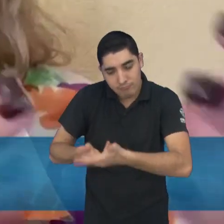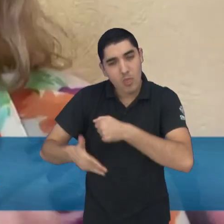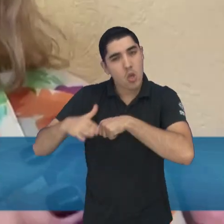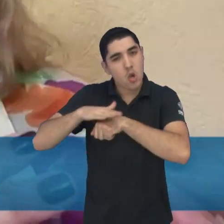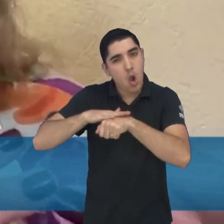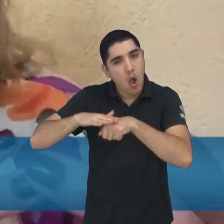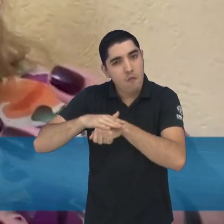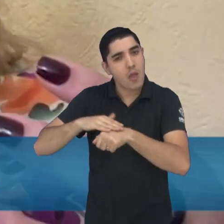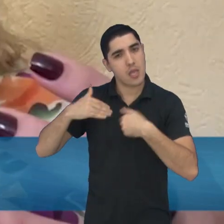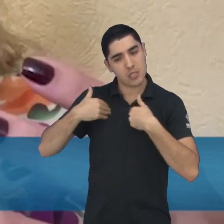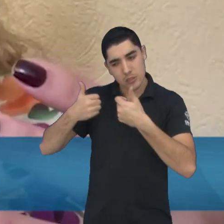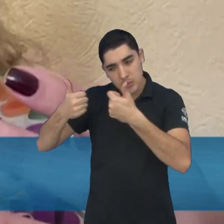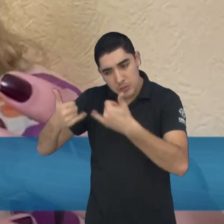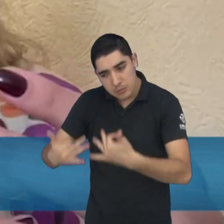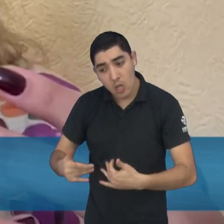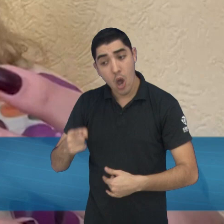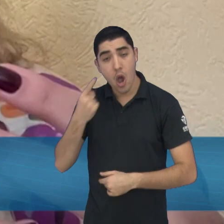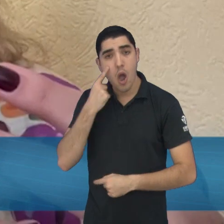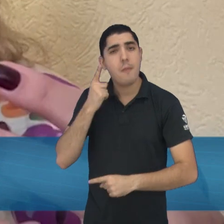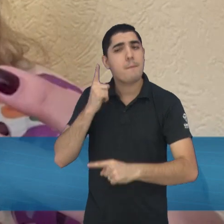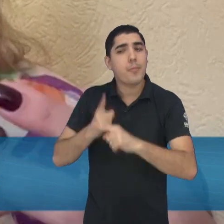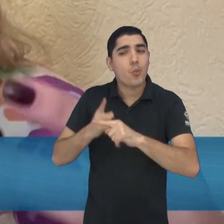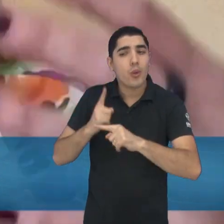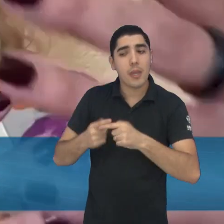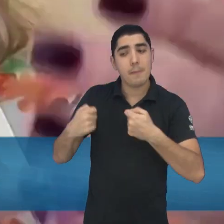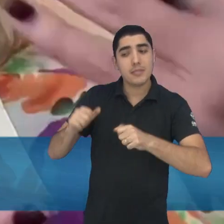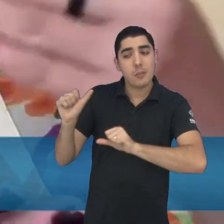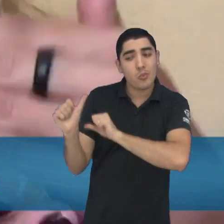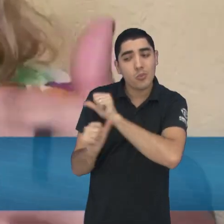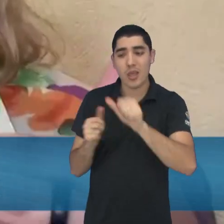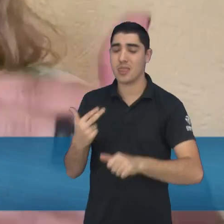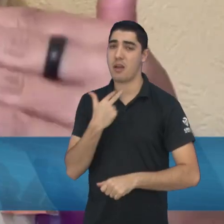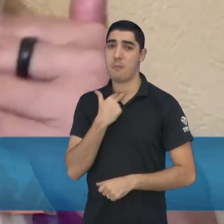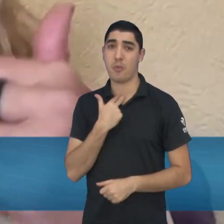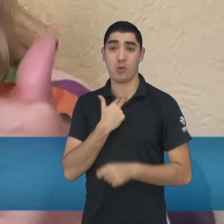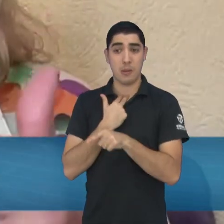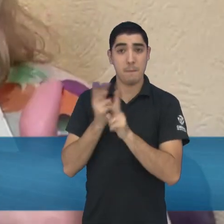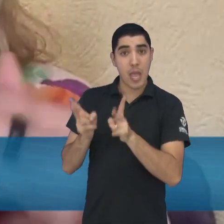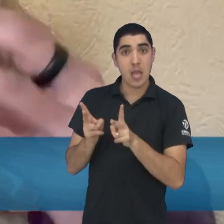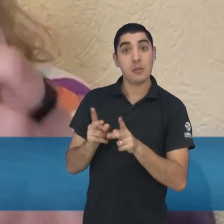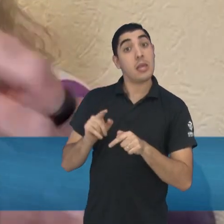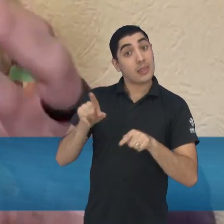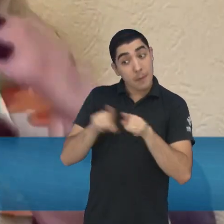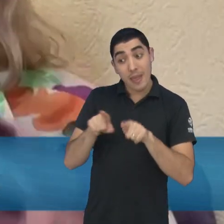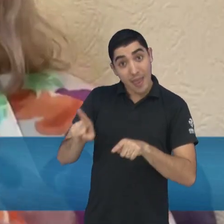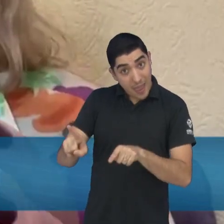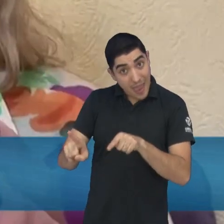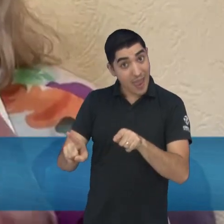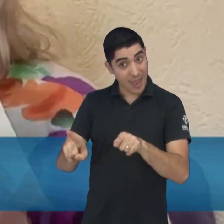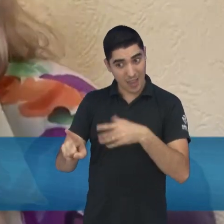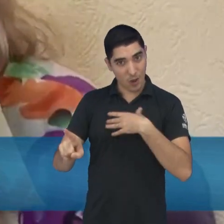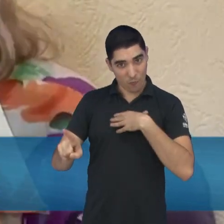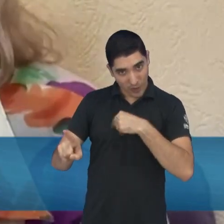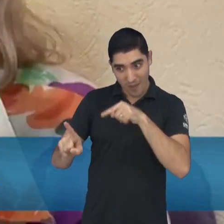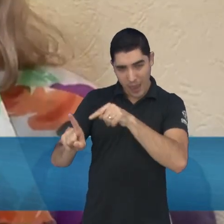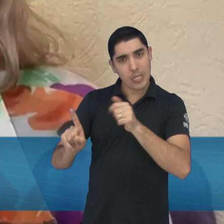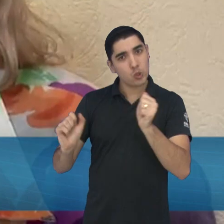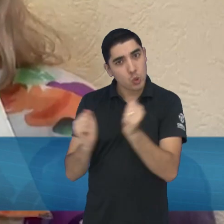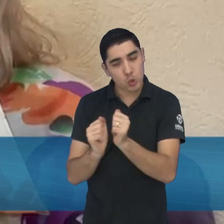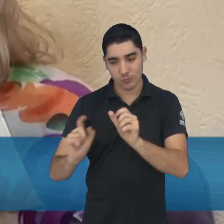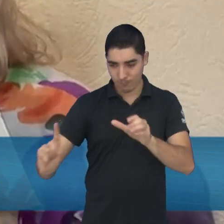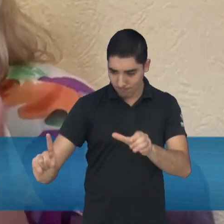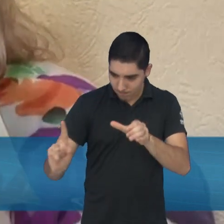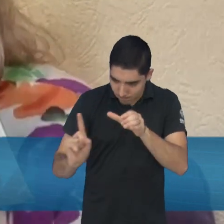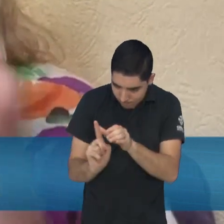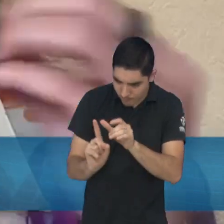o porquê que a gente vai precisar fazer essas mudanças com o uso de tela, e incluir ele na participação dessas mudanças, foi somente assim que